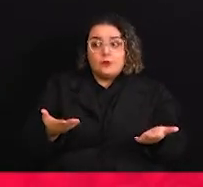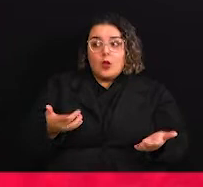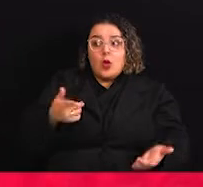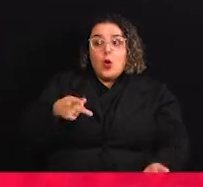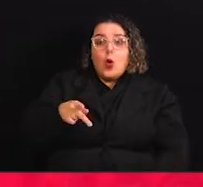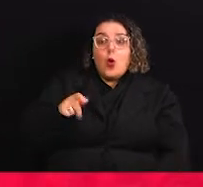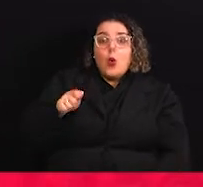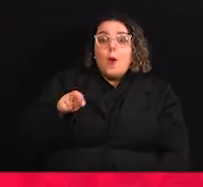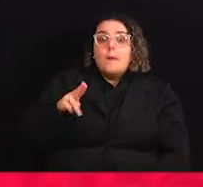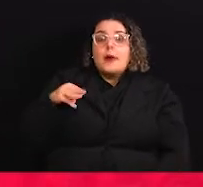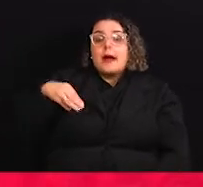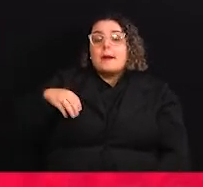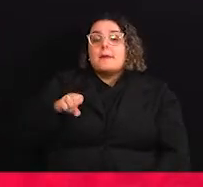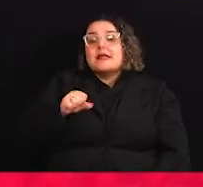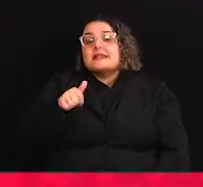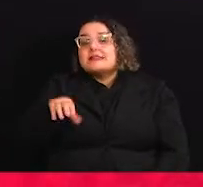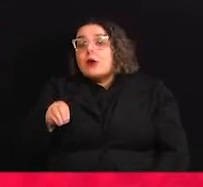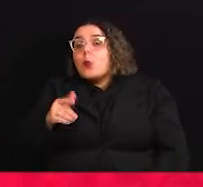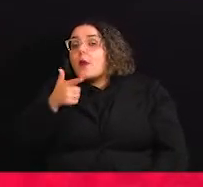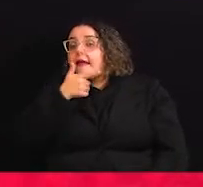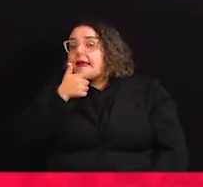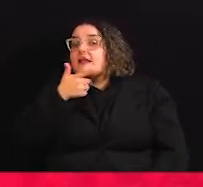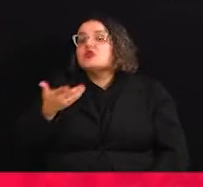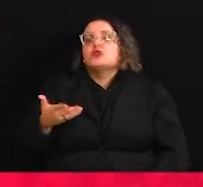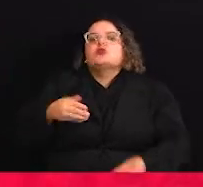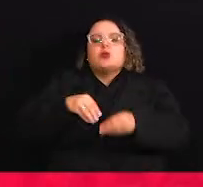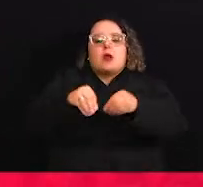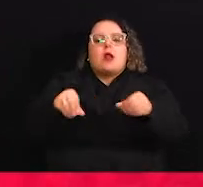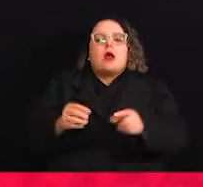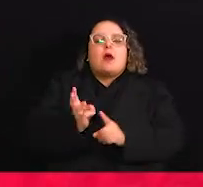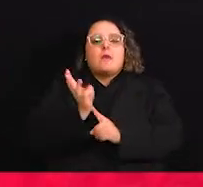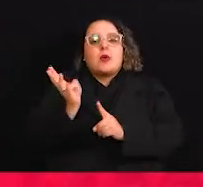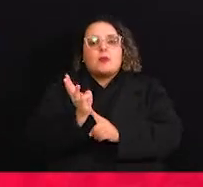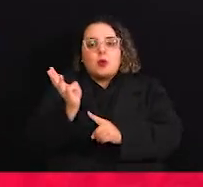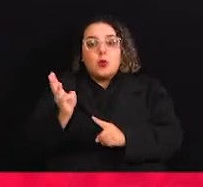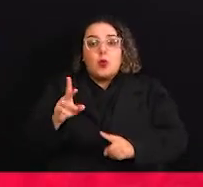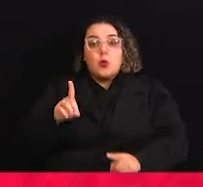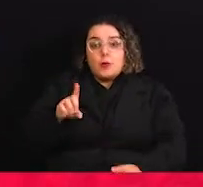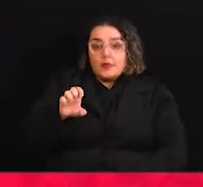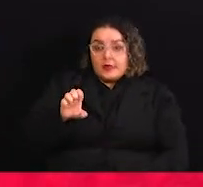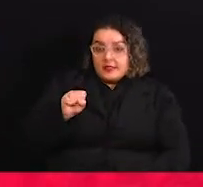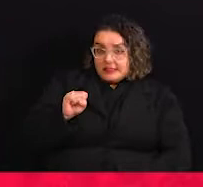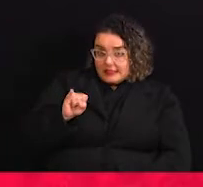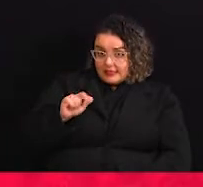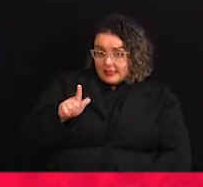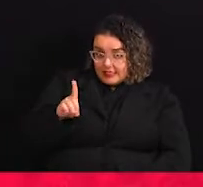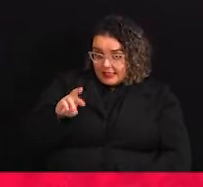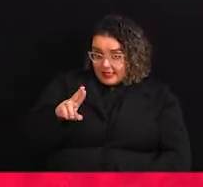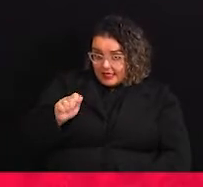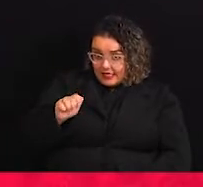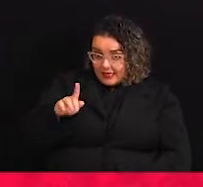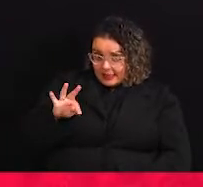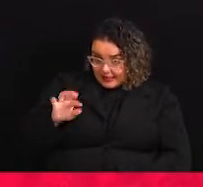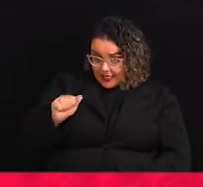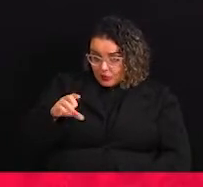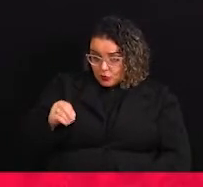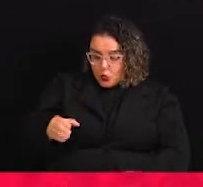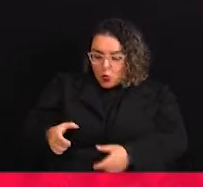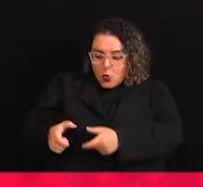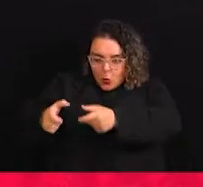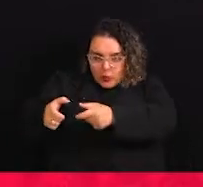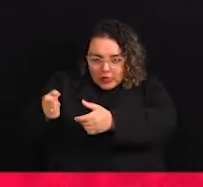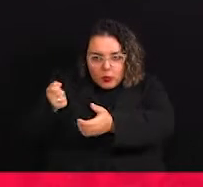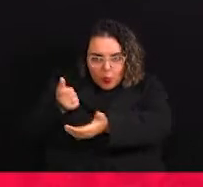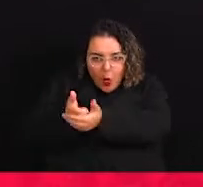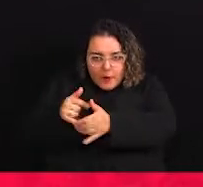o parmesão na farinha. Você vai colocar um parmesão, o desidratado, que você vai comprar no mercado lá mesmo, o saquinho. Você vai